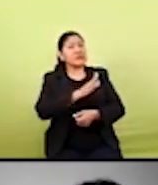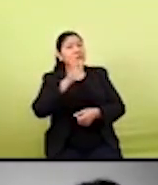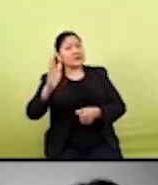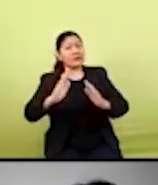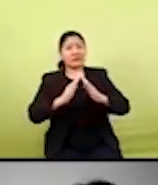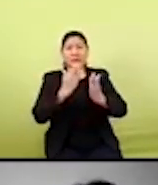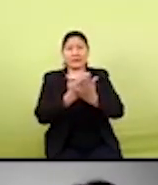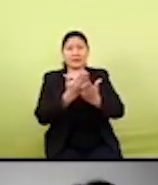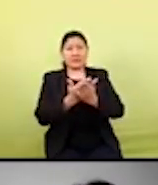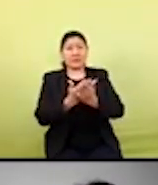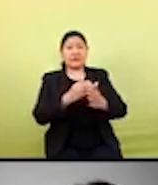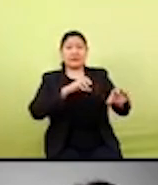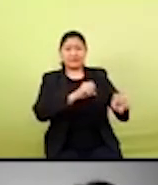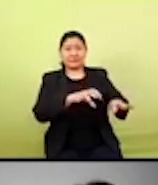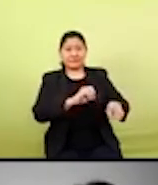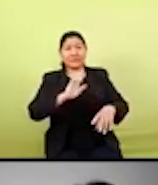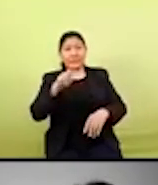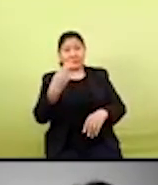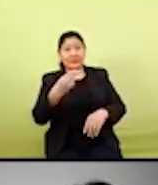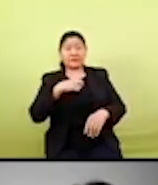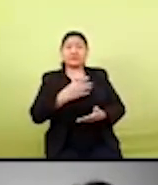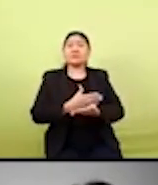Nós iniciamos, eu e a Márcia, né,